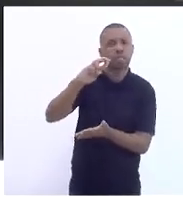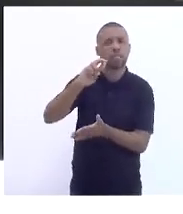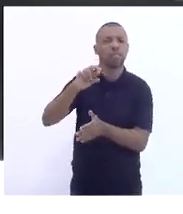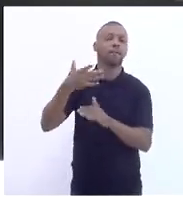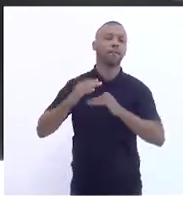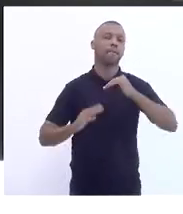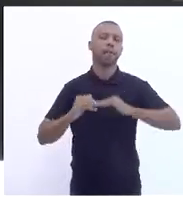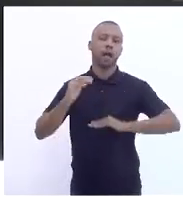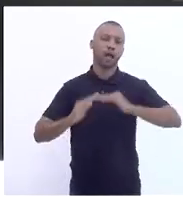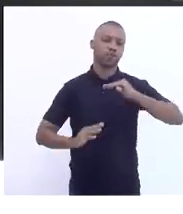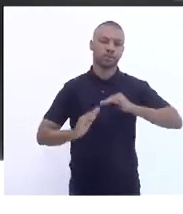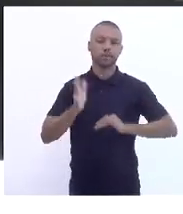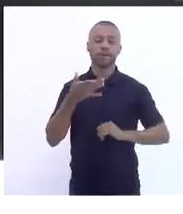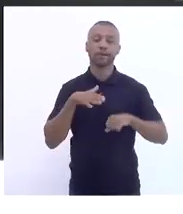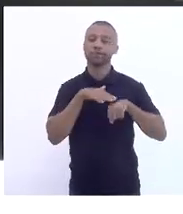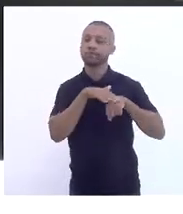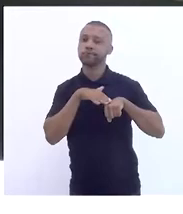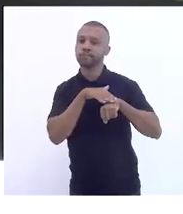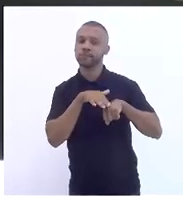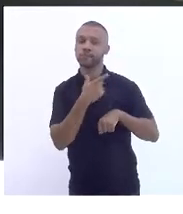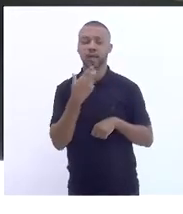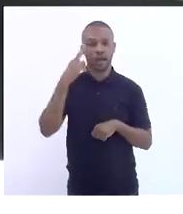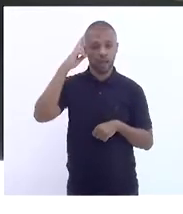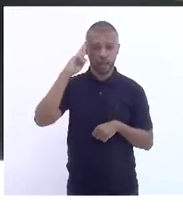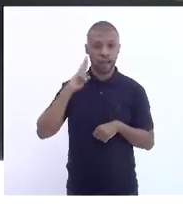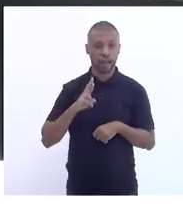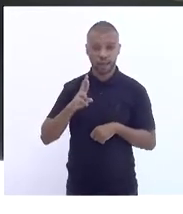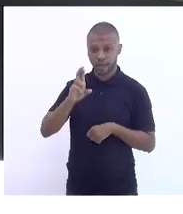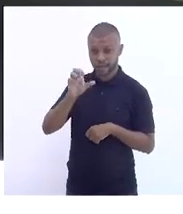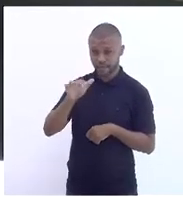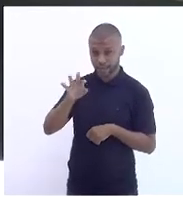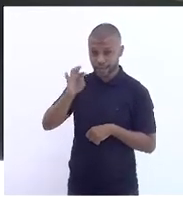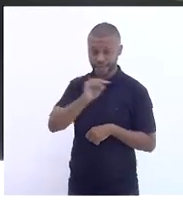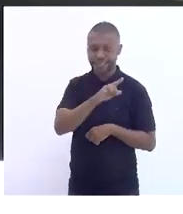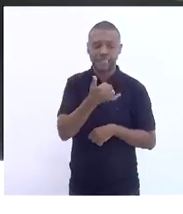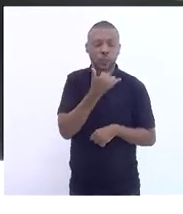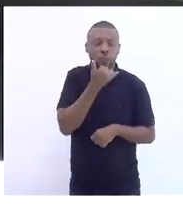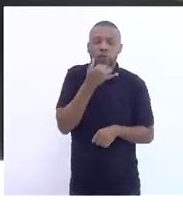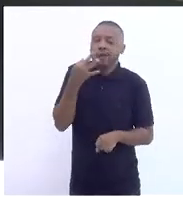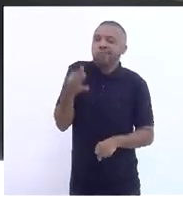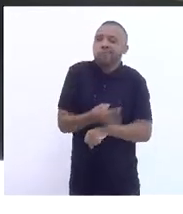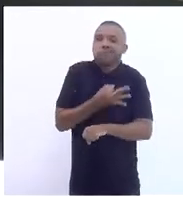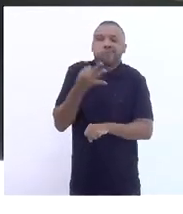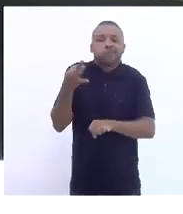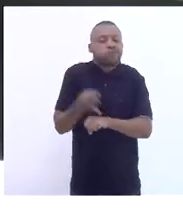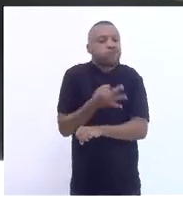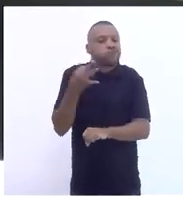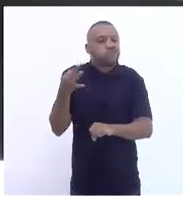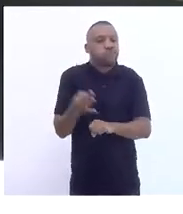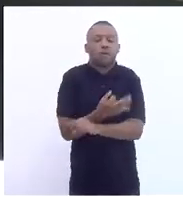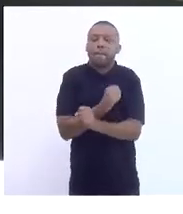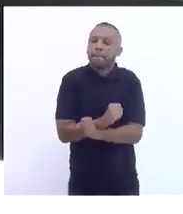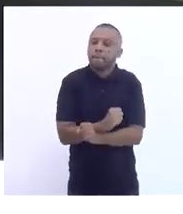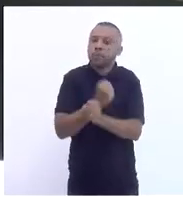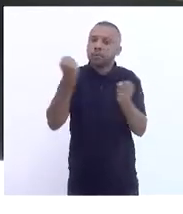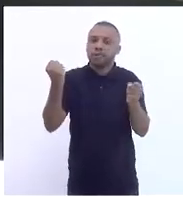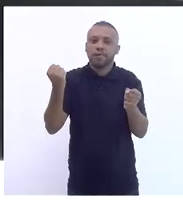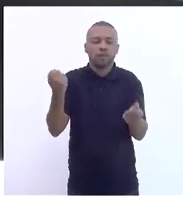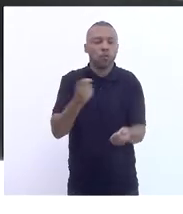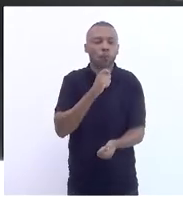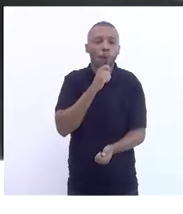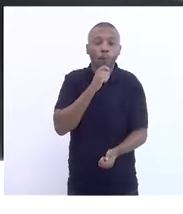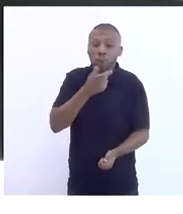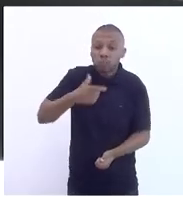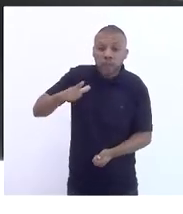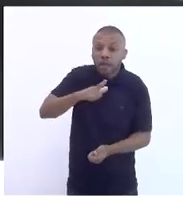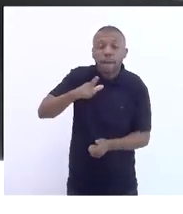tava falando aqui com a Renata e sustentável insustentável não tem mais não existe mais possibilidade